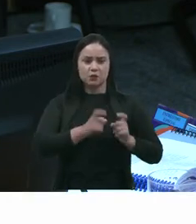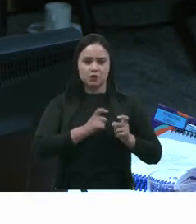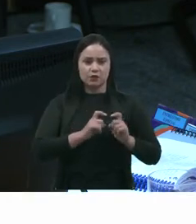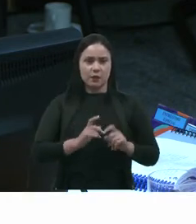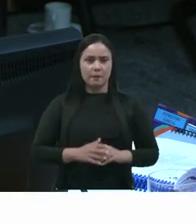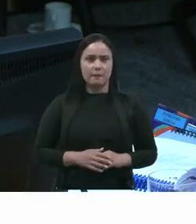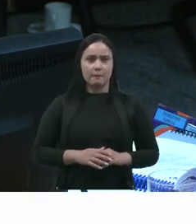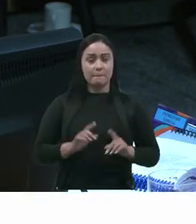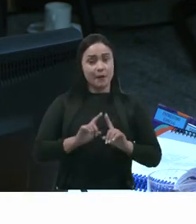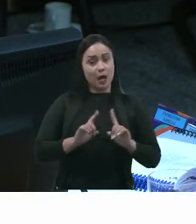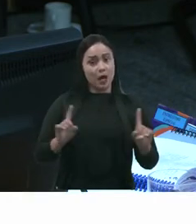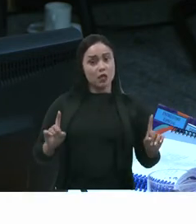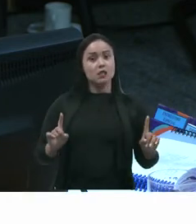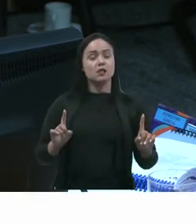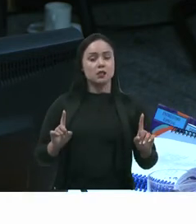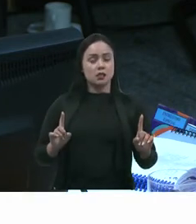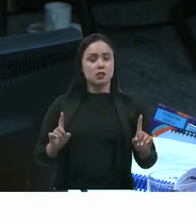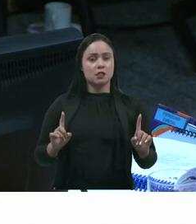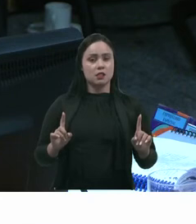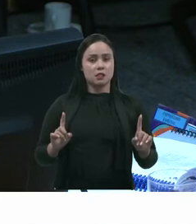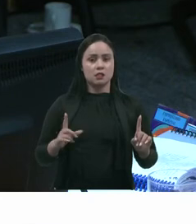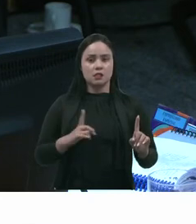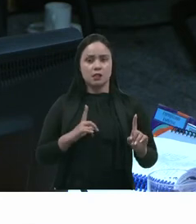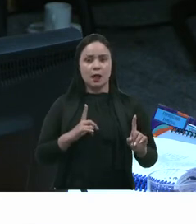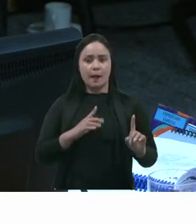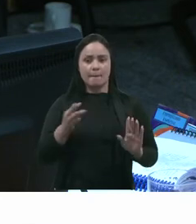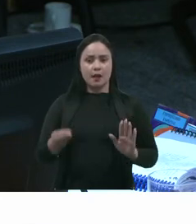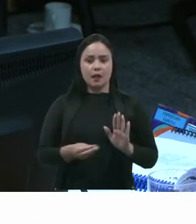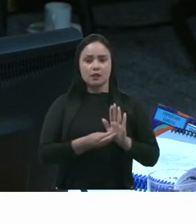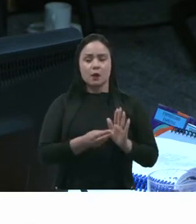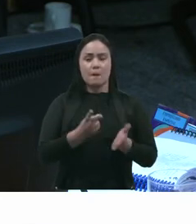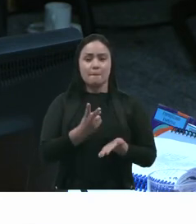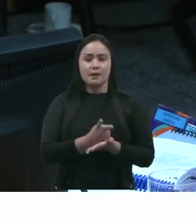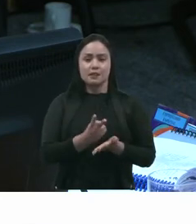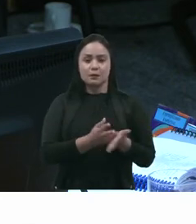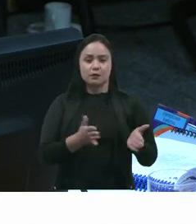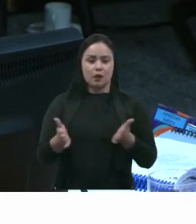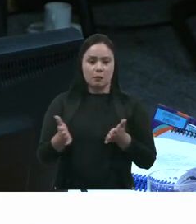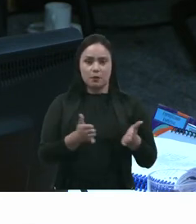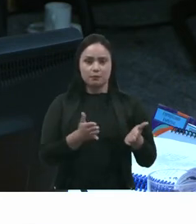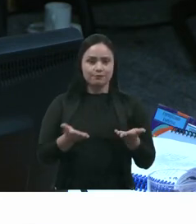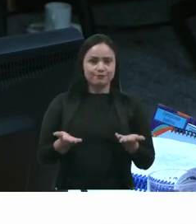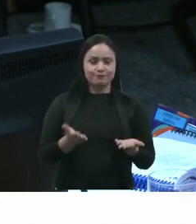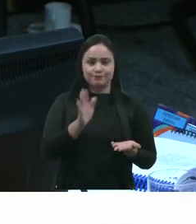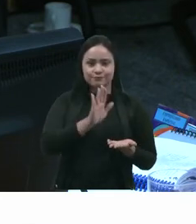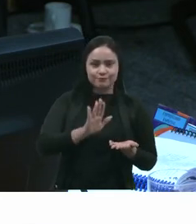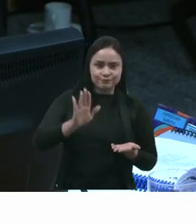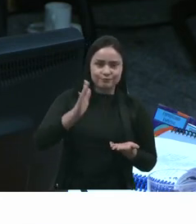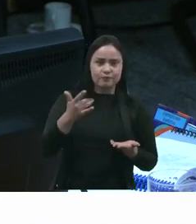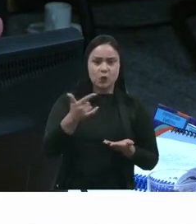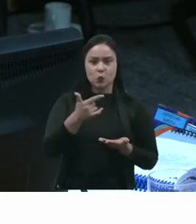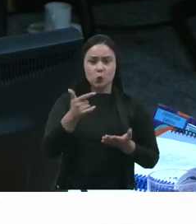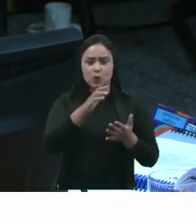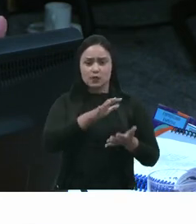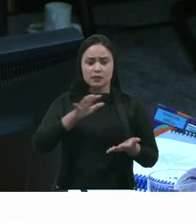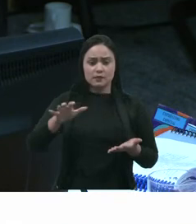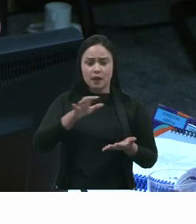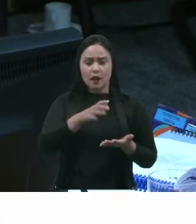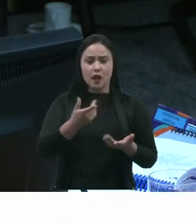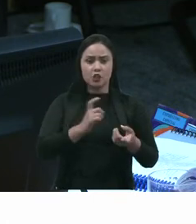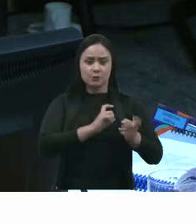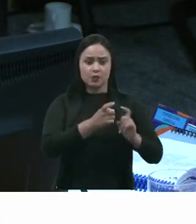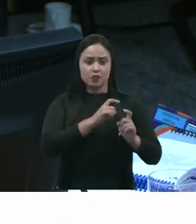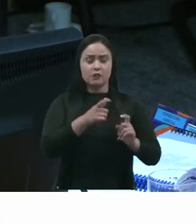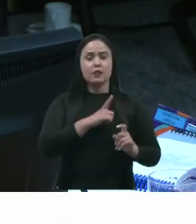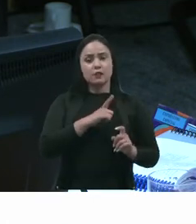administrativa, mas para afastar a aplicação do mesmo prazo prescricional. Claro, são duas esferas, a